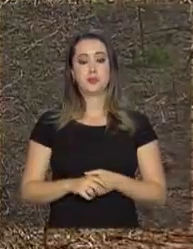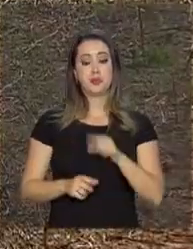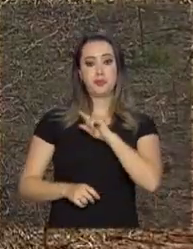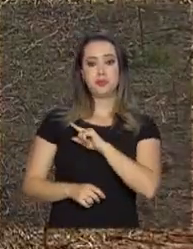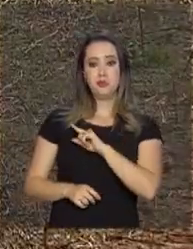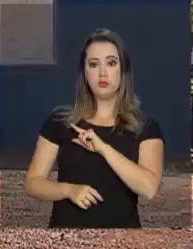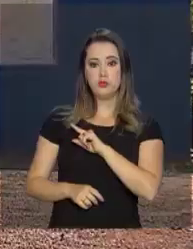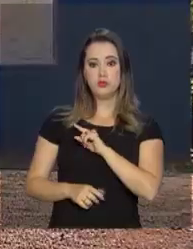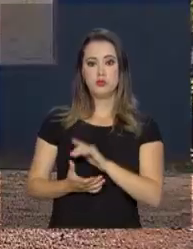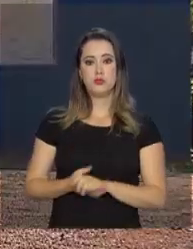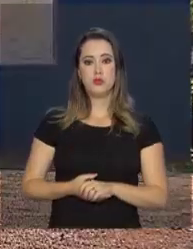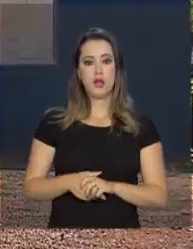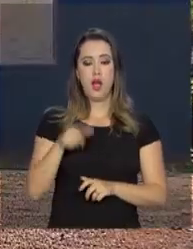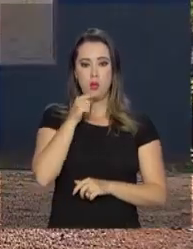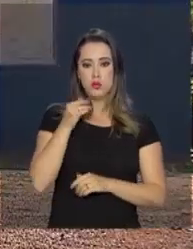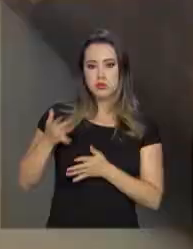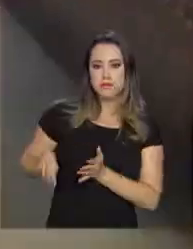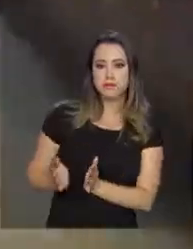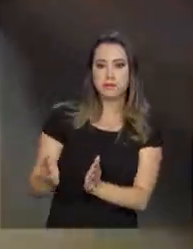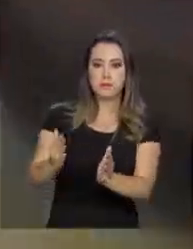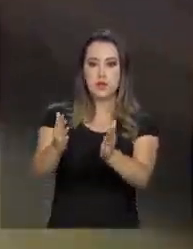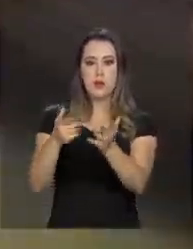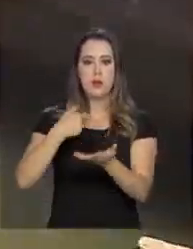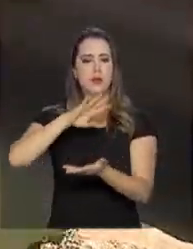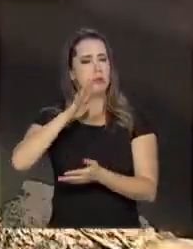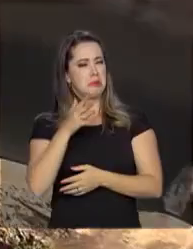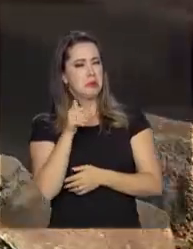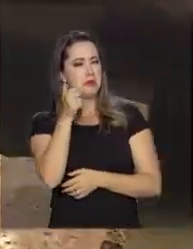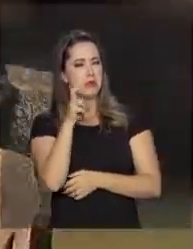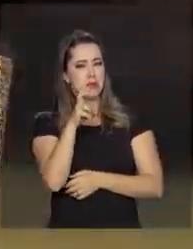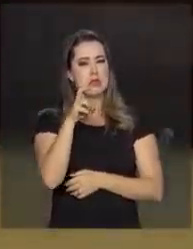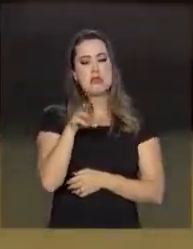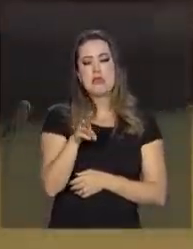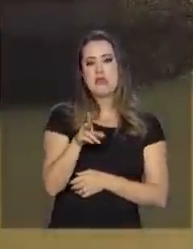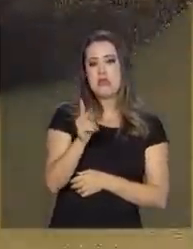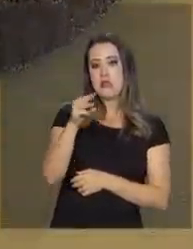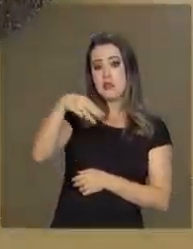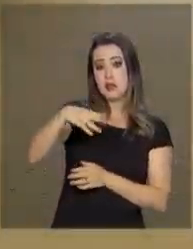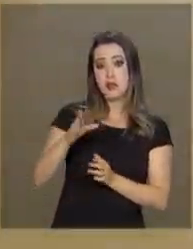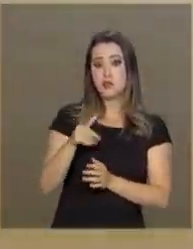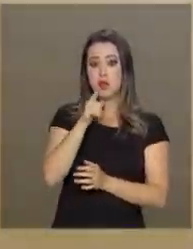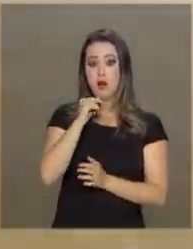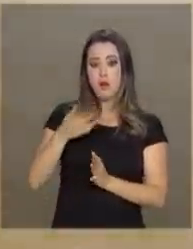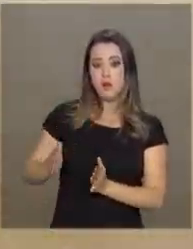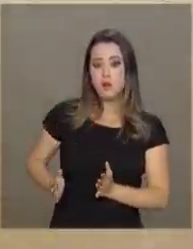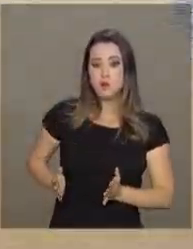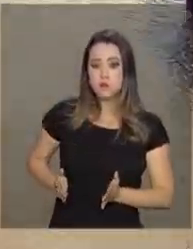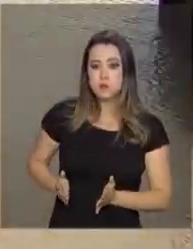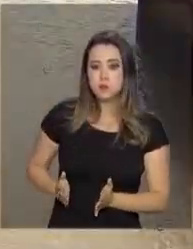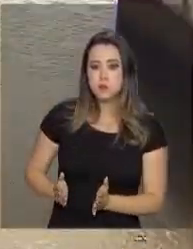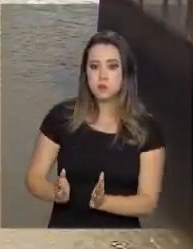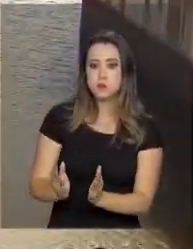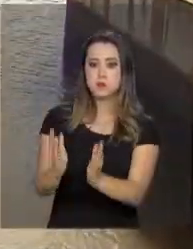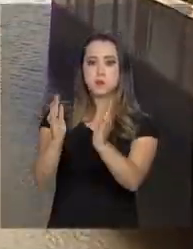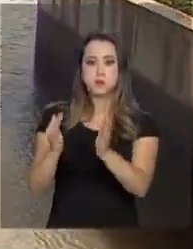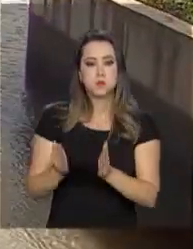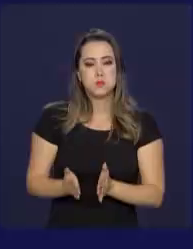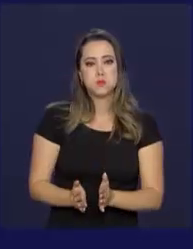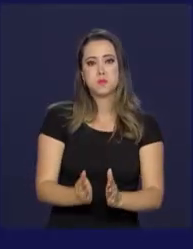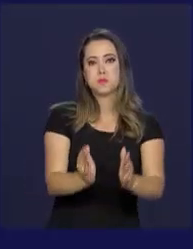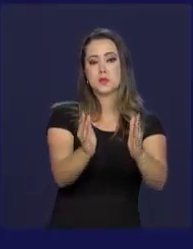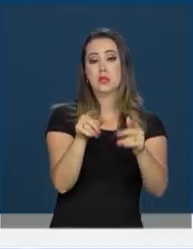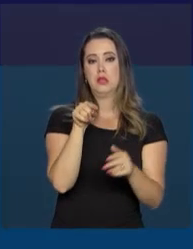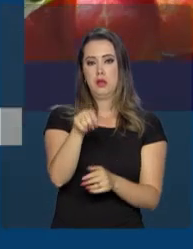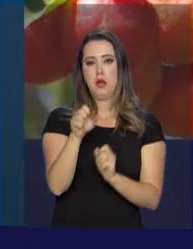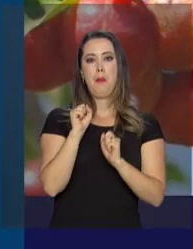formado por adutoras, estações de bombeamento e cerca de 15 quilômetros de canais que permite a produção contínua na região.